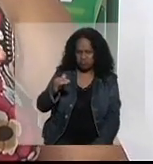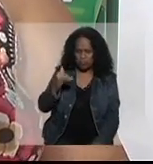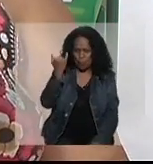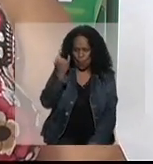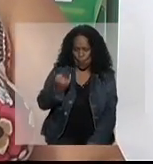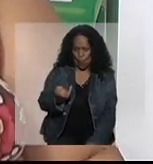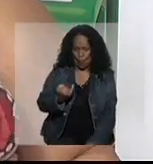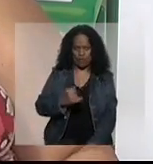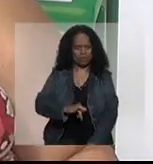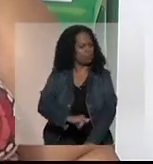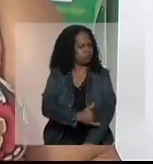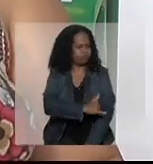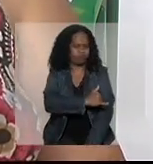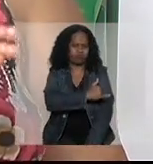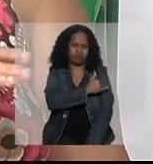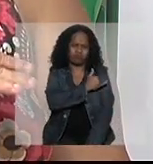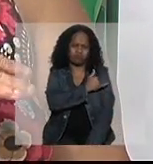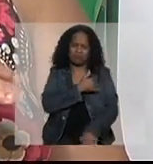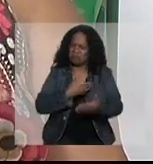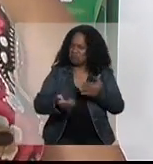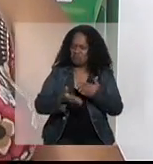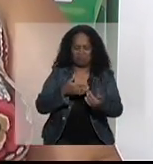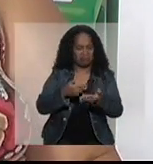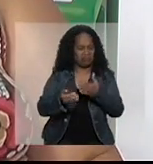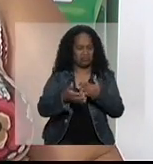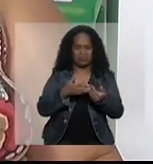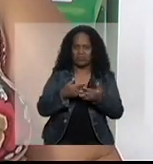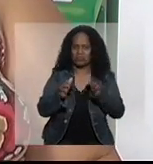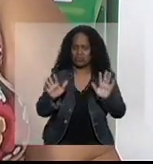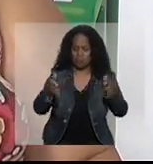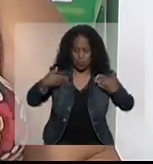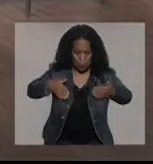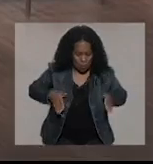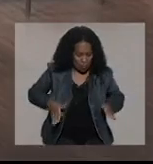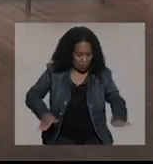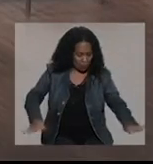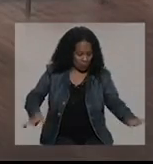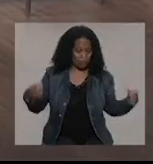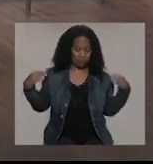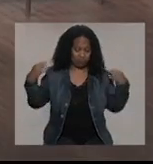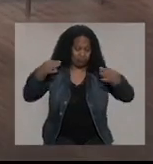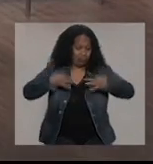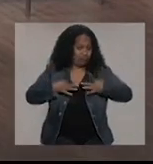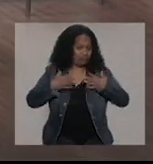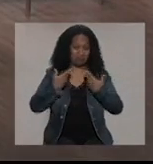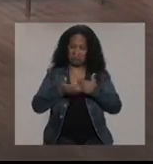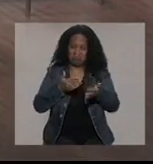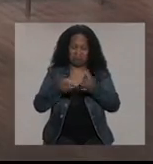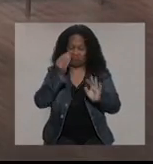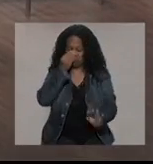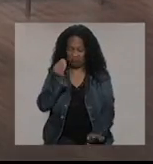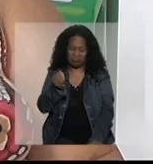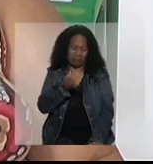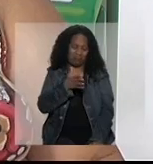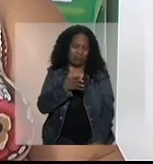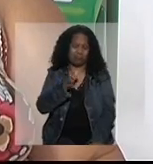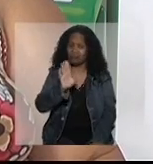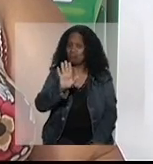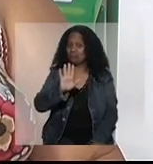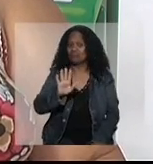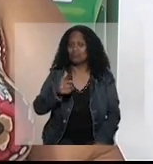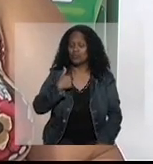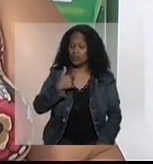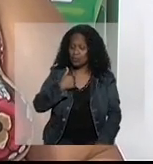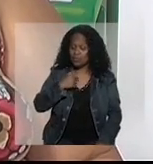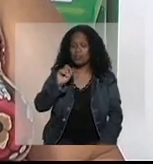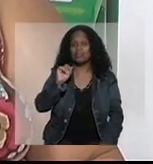sou baixa, se eu sou magra ou se eu sou gorda, não importa. Se eu tá sou com branca, vestidão ou se tá com taiê. Exatamente. O que interessa é